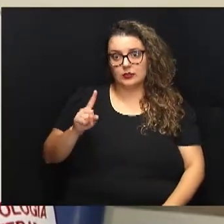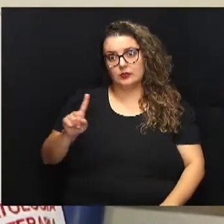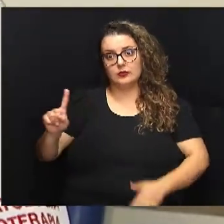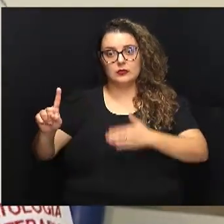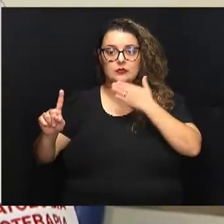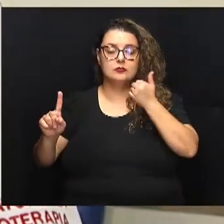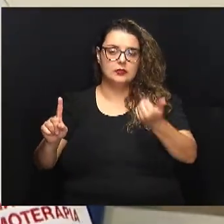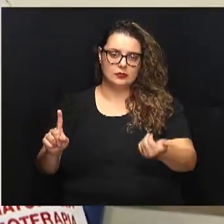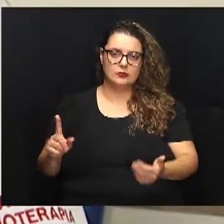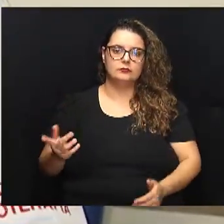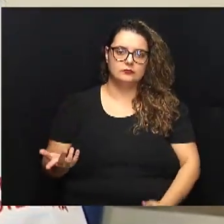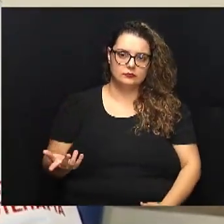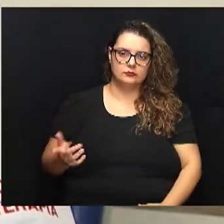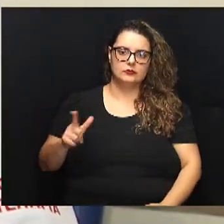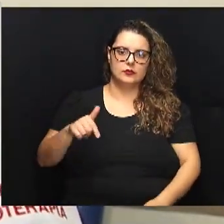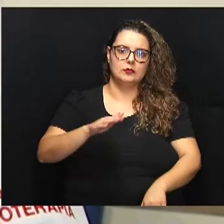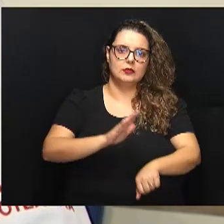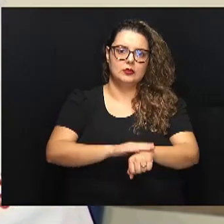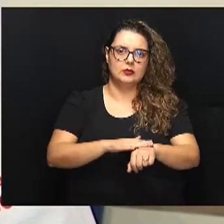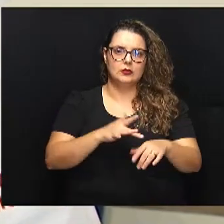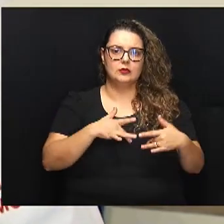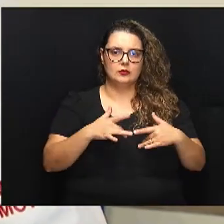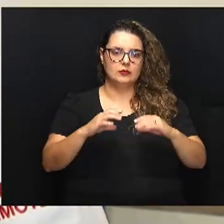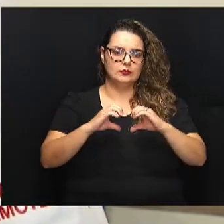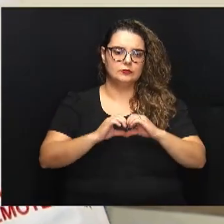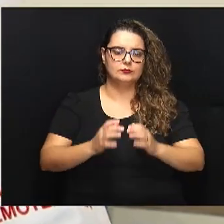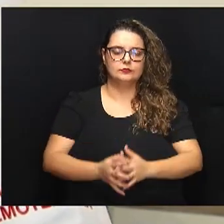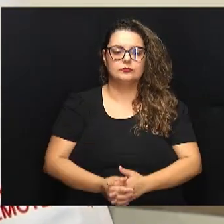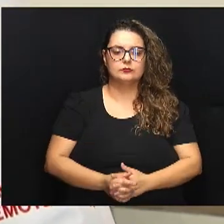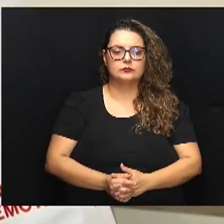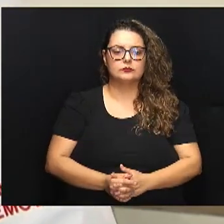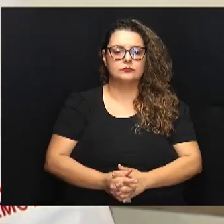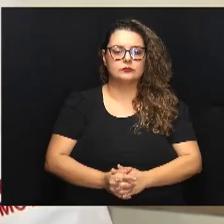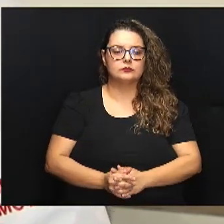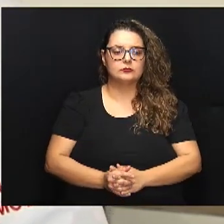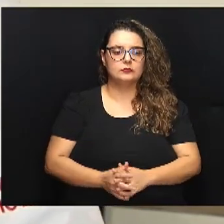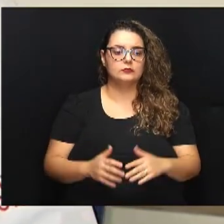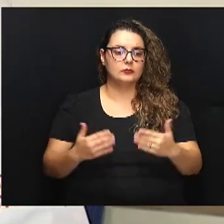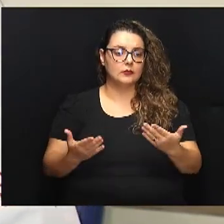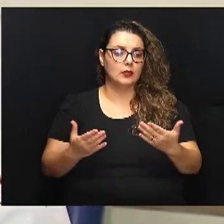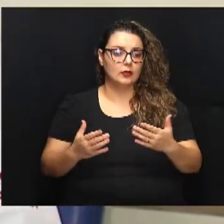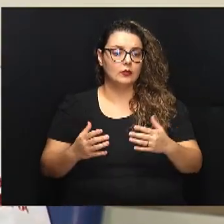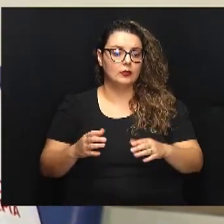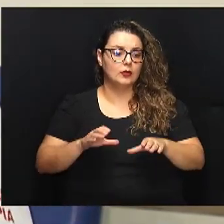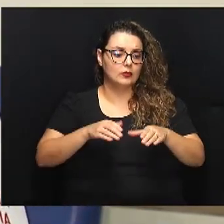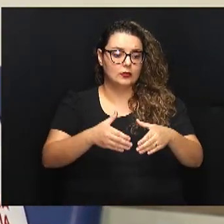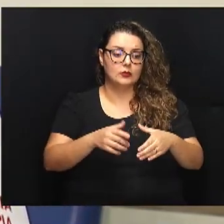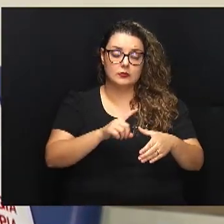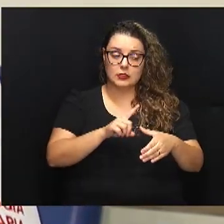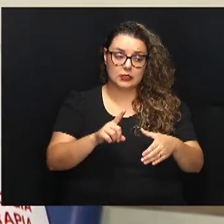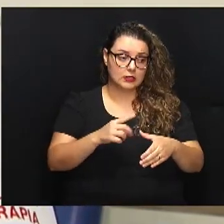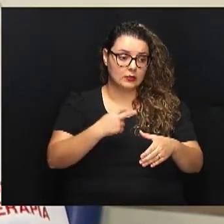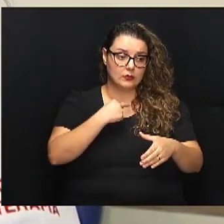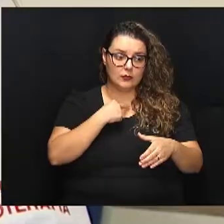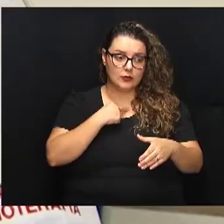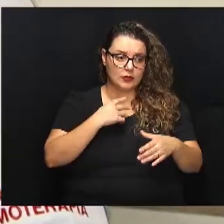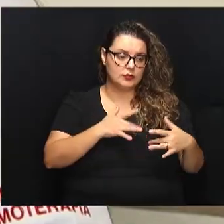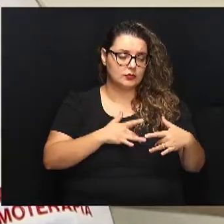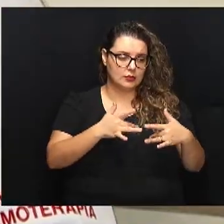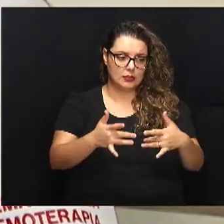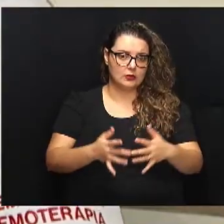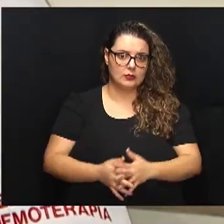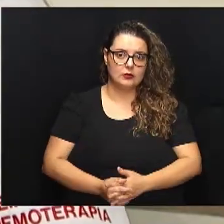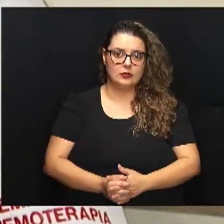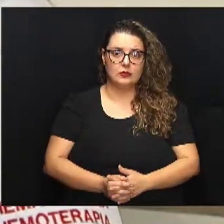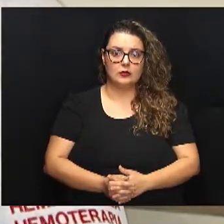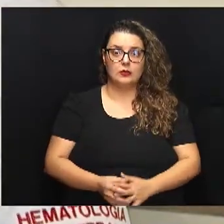ainda, né, após esse ato de amor e solidariedade. E qual é o grupo, né, que tem inaptidão definitiva assim que não pode doar,